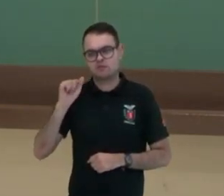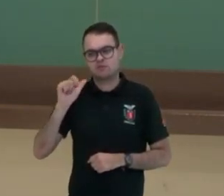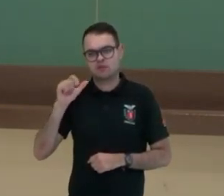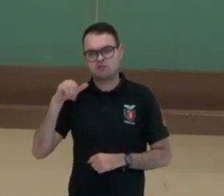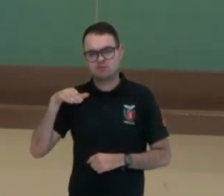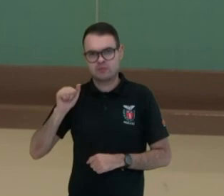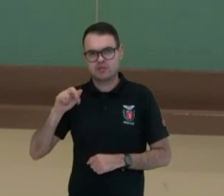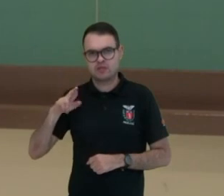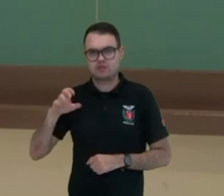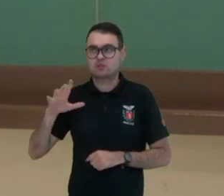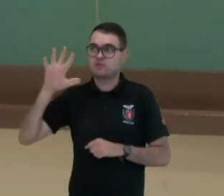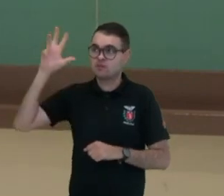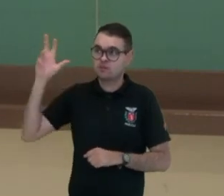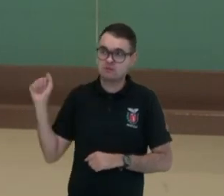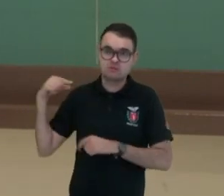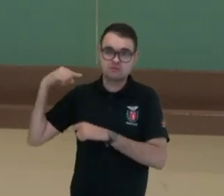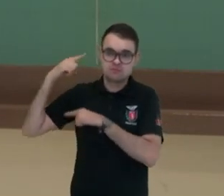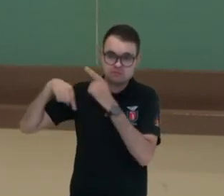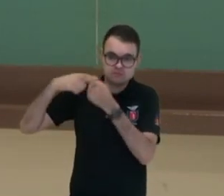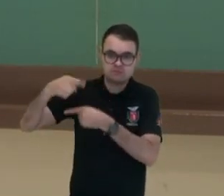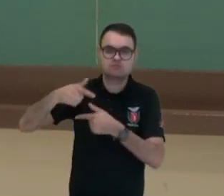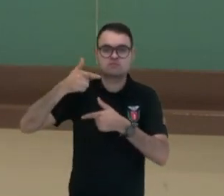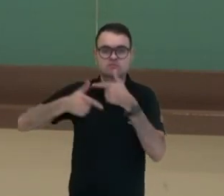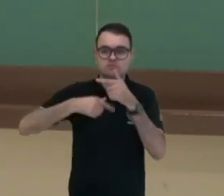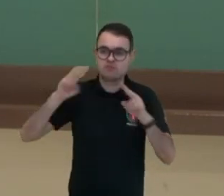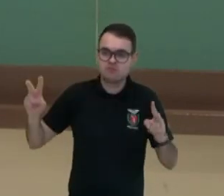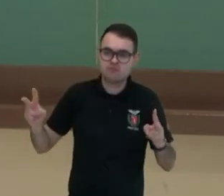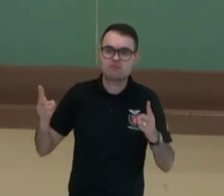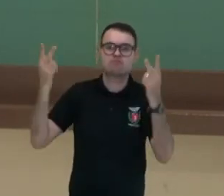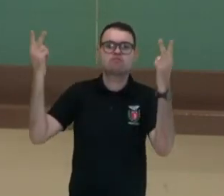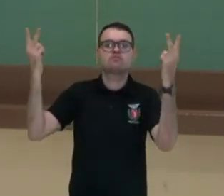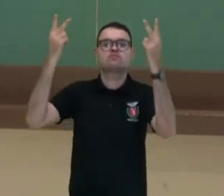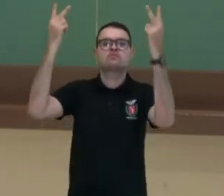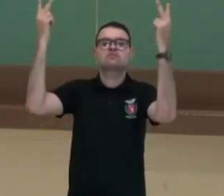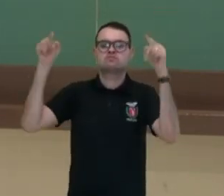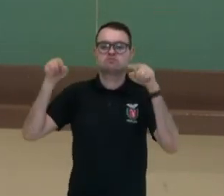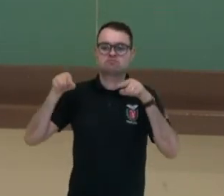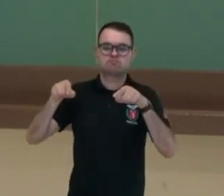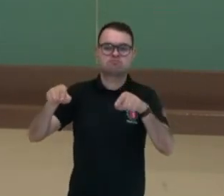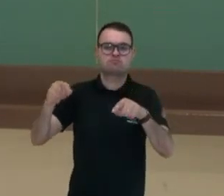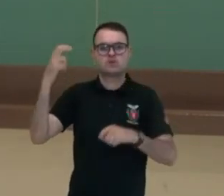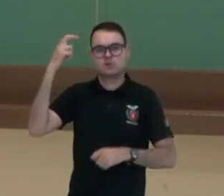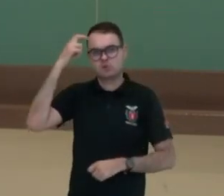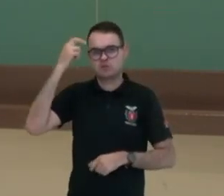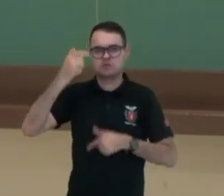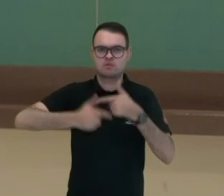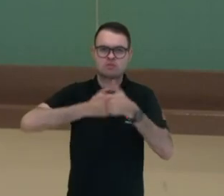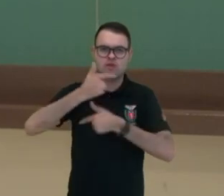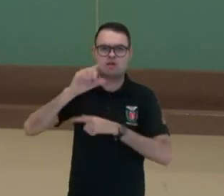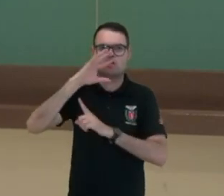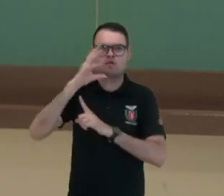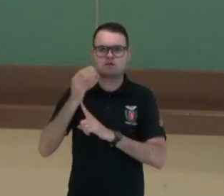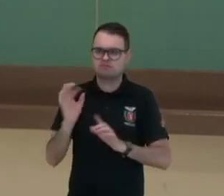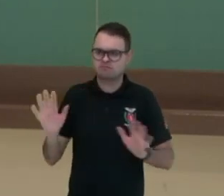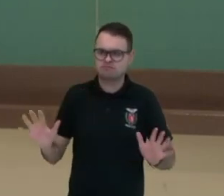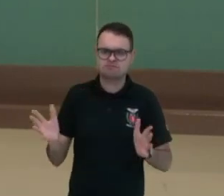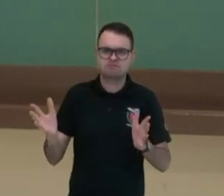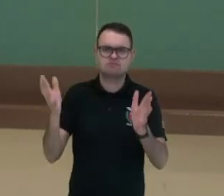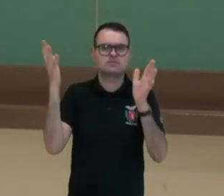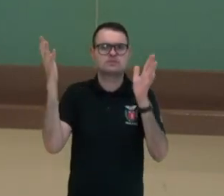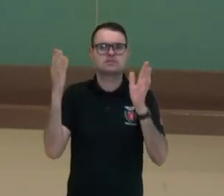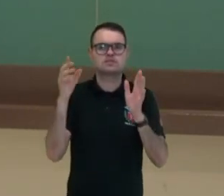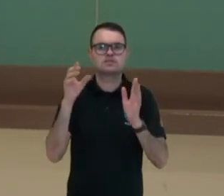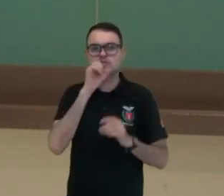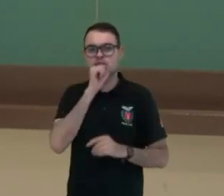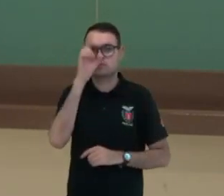afrodescendentes, que tem ali o seu trabalho de valorizar a sua cultura e com trabalhos artísticos que fomenta ali no fim de semana,